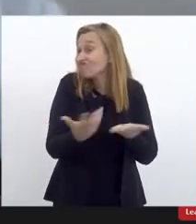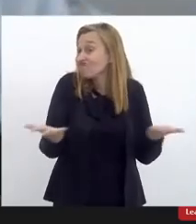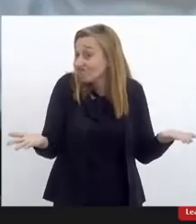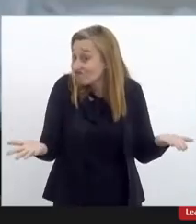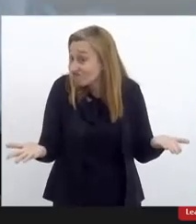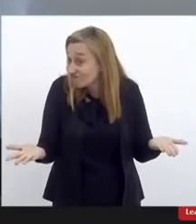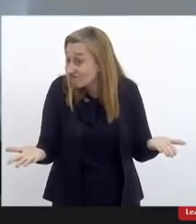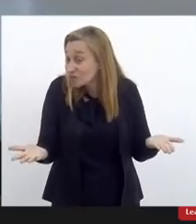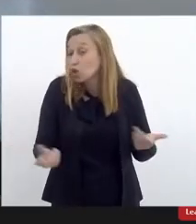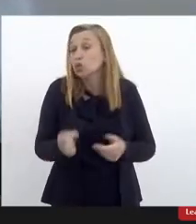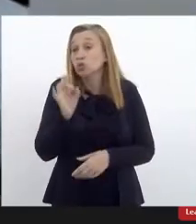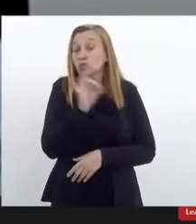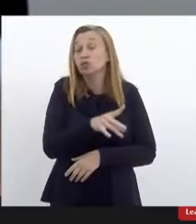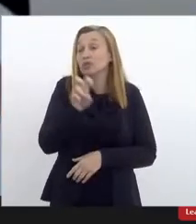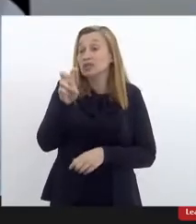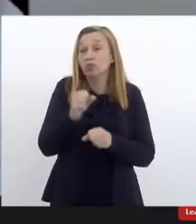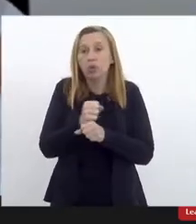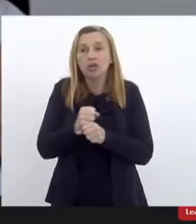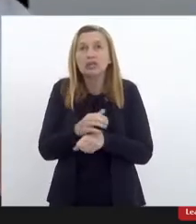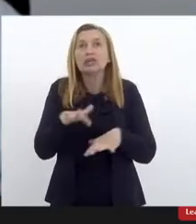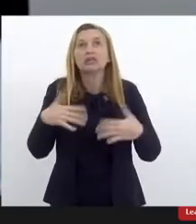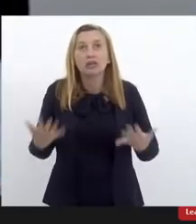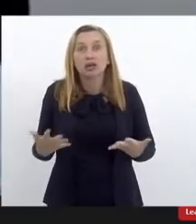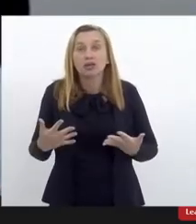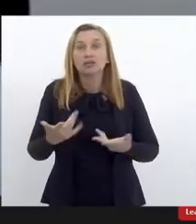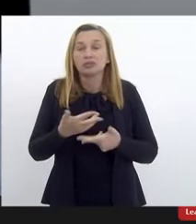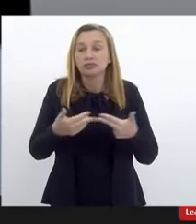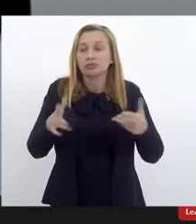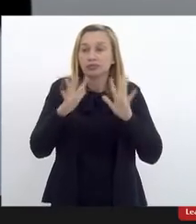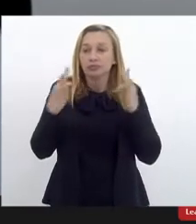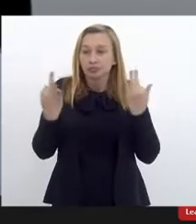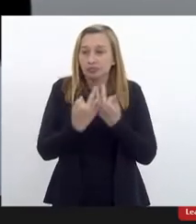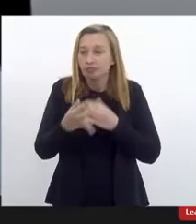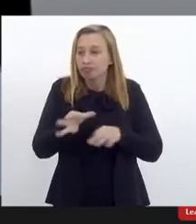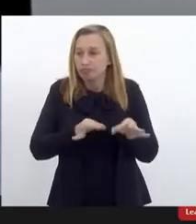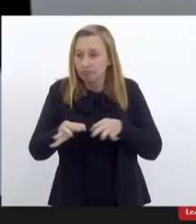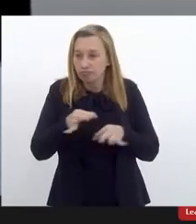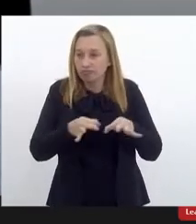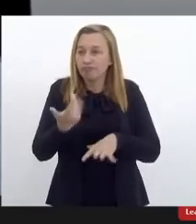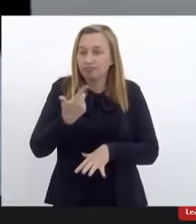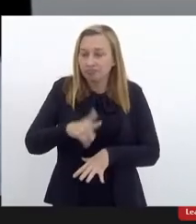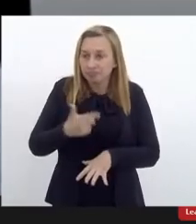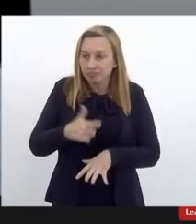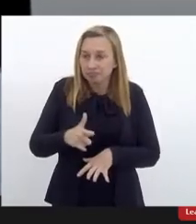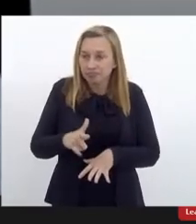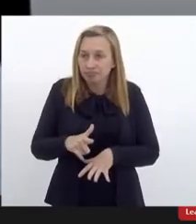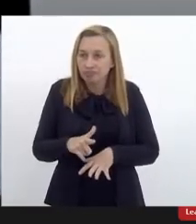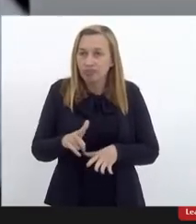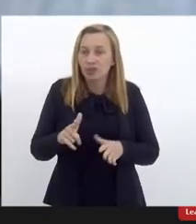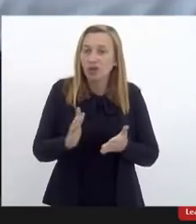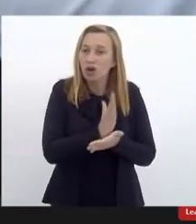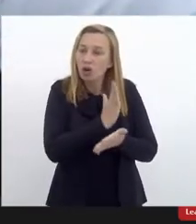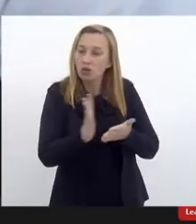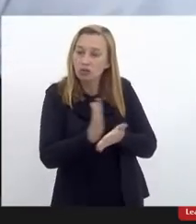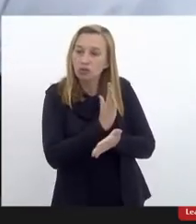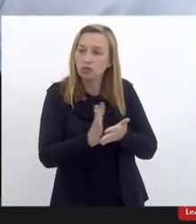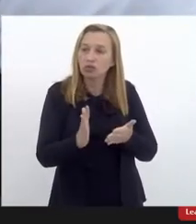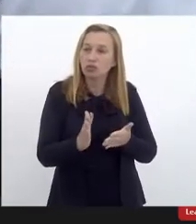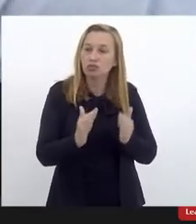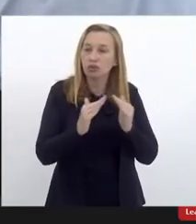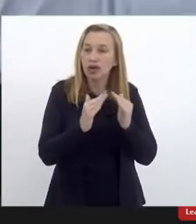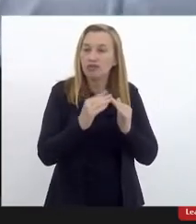perdidos nos últimos 5 anos. Então, assim, muitas famílias se reorganizaram, né? Alunos que moravam próximo à